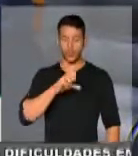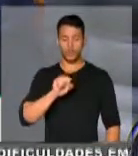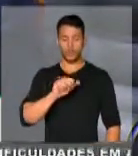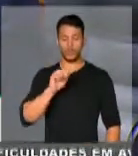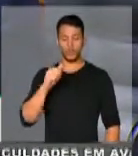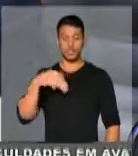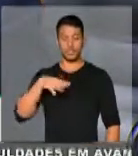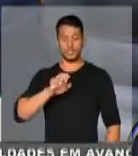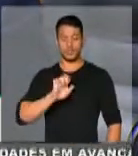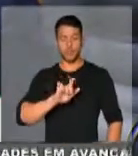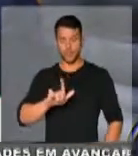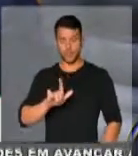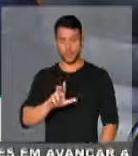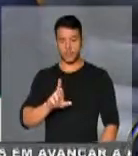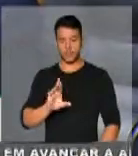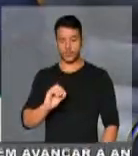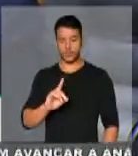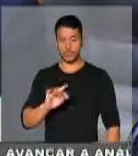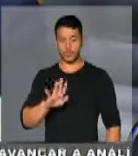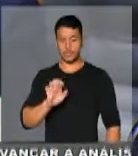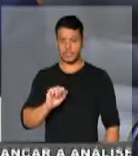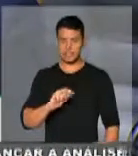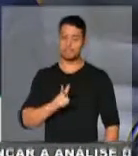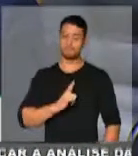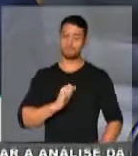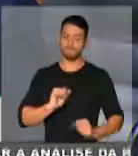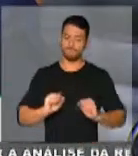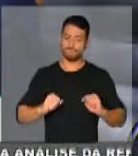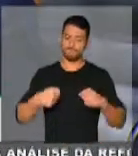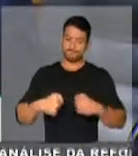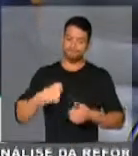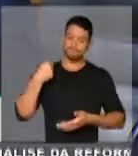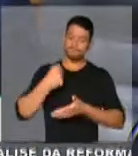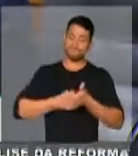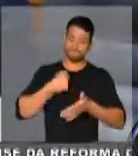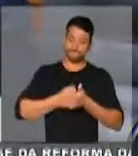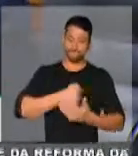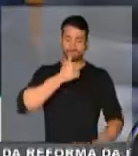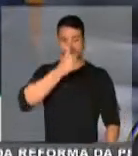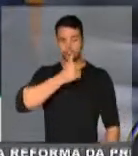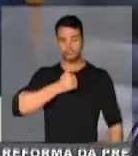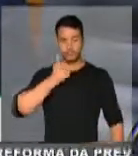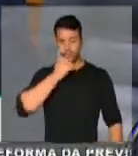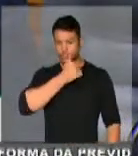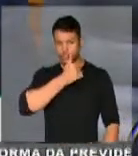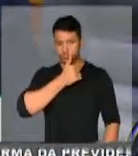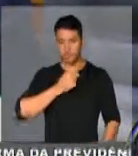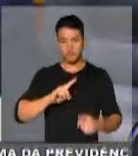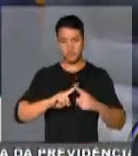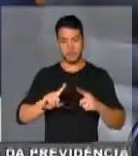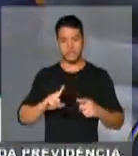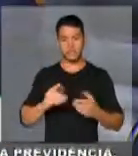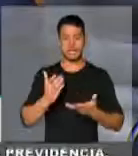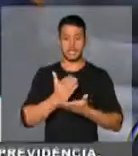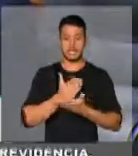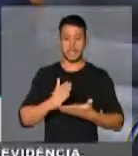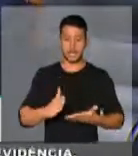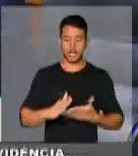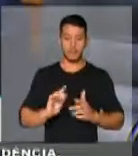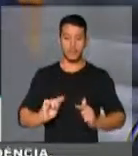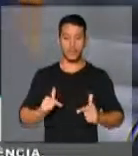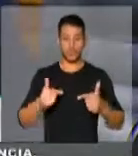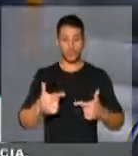rodrigues que combateu o bom combate acabou a sua carreira e guardou